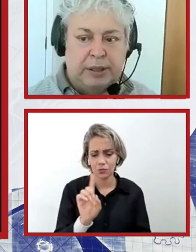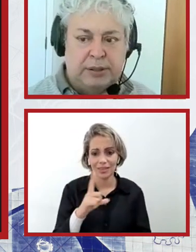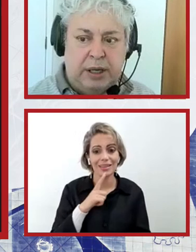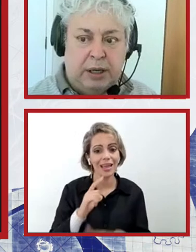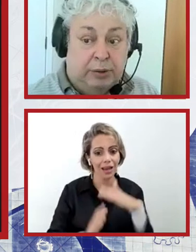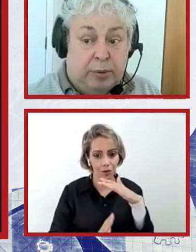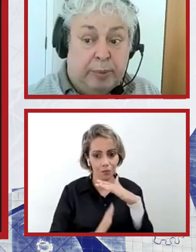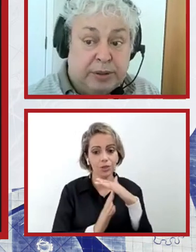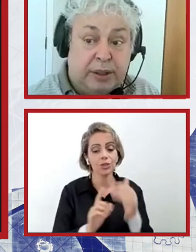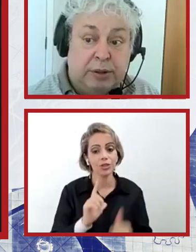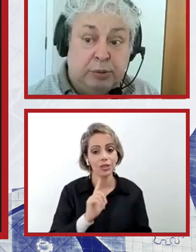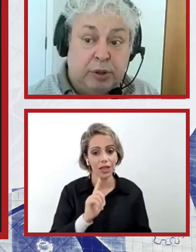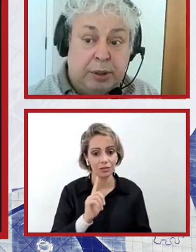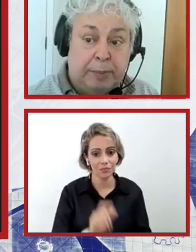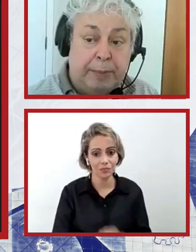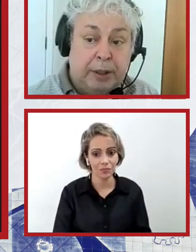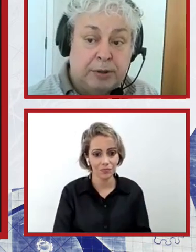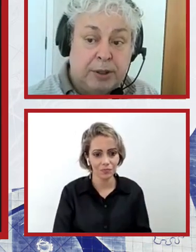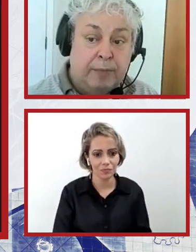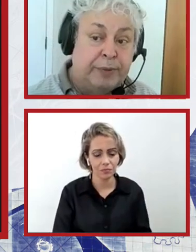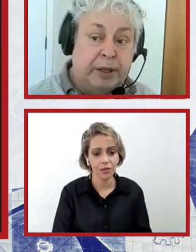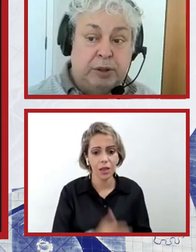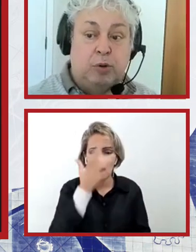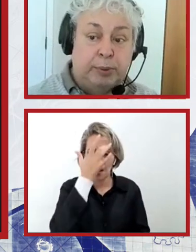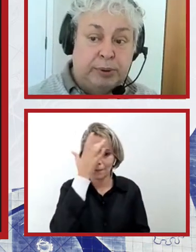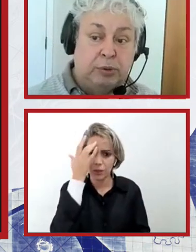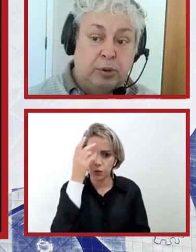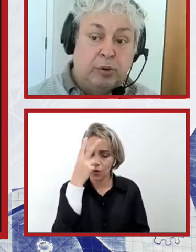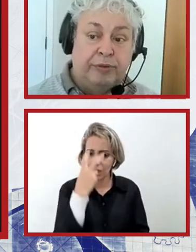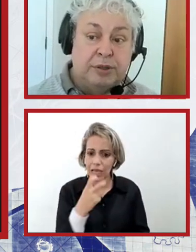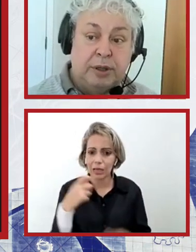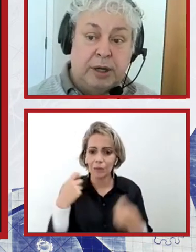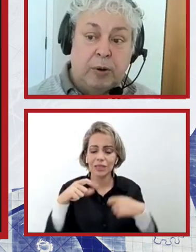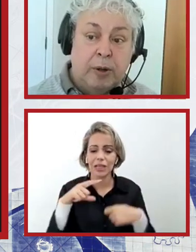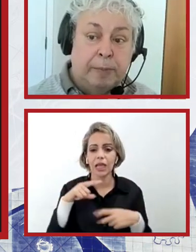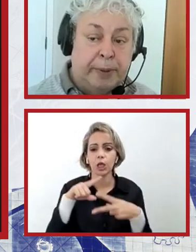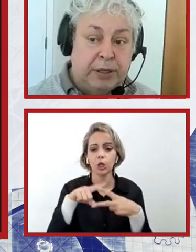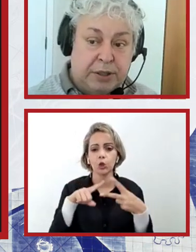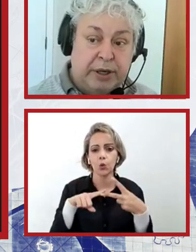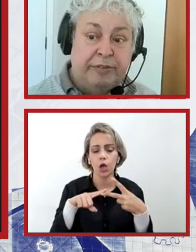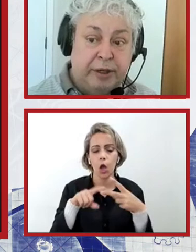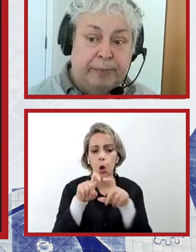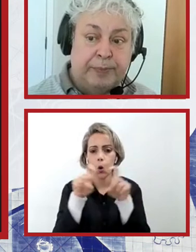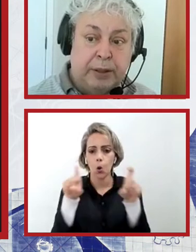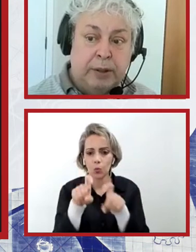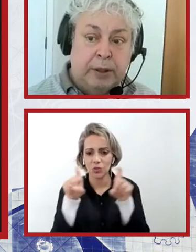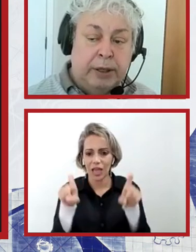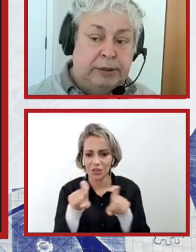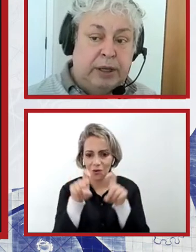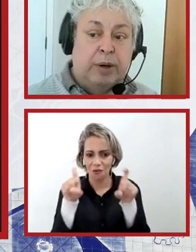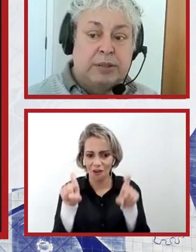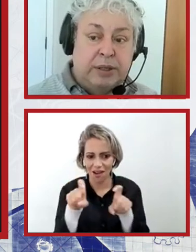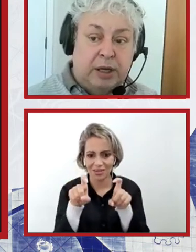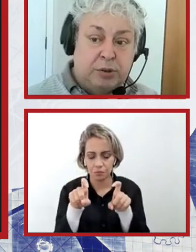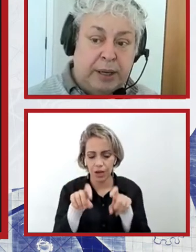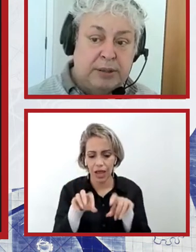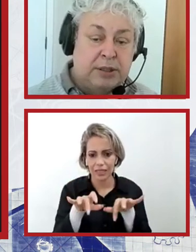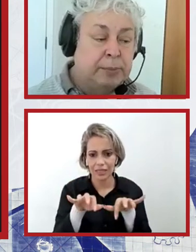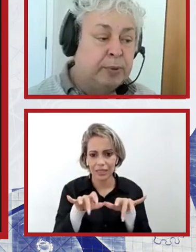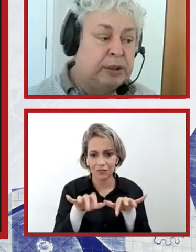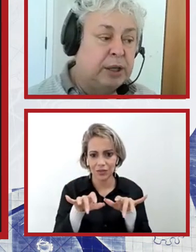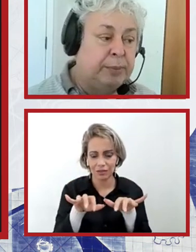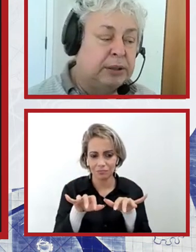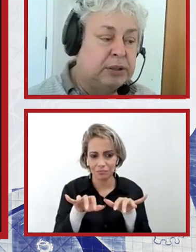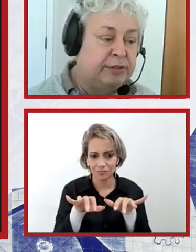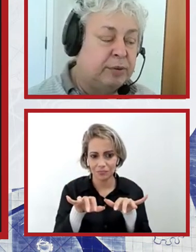Então, a pessoa que é cega, ela normalmente tem que ter dois equipamentos. Tem que ter um computador convencional para ela escrever, né? E ter um acesso